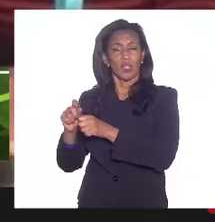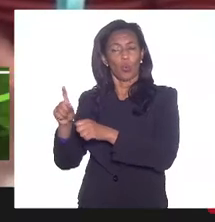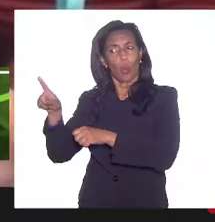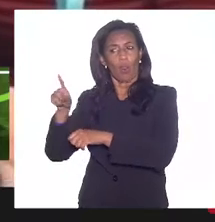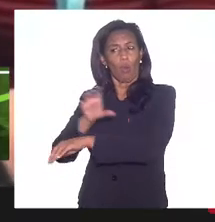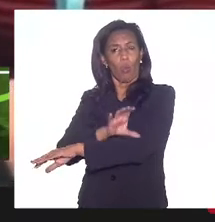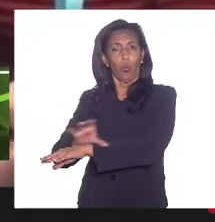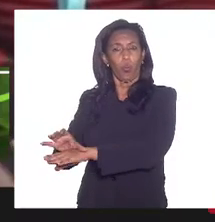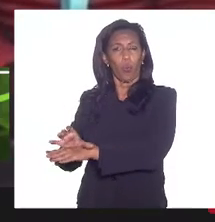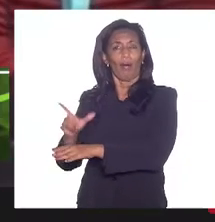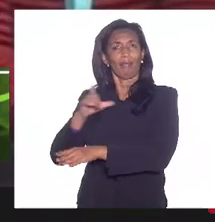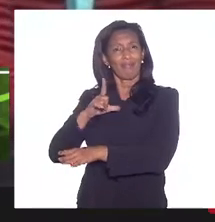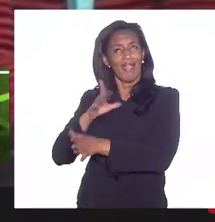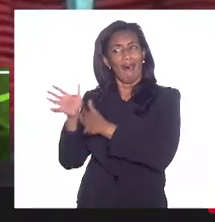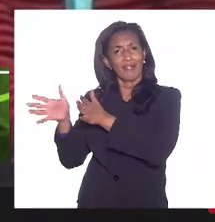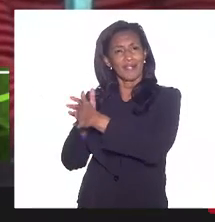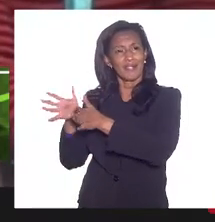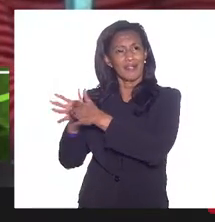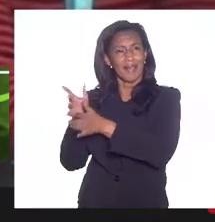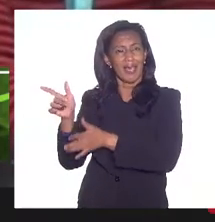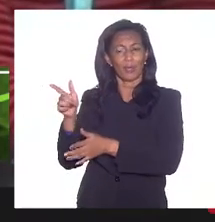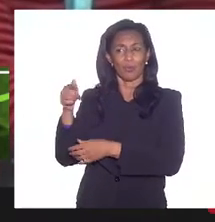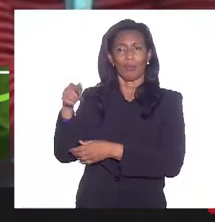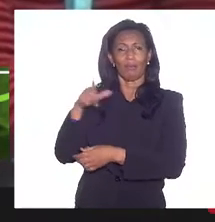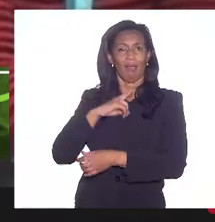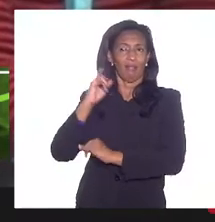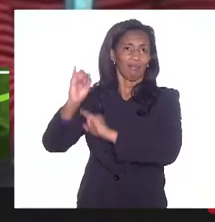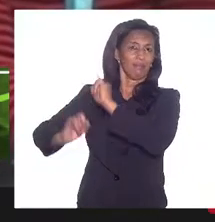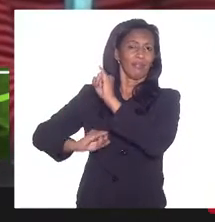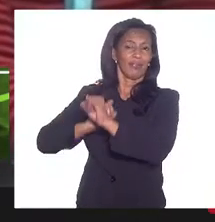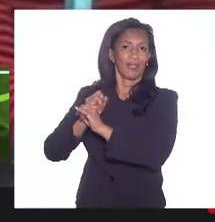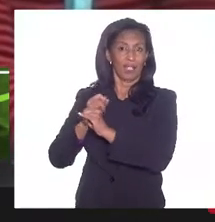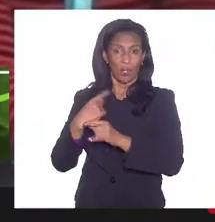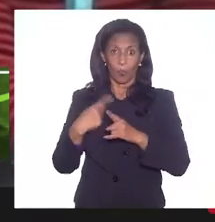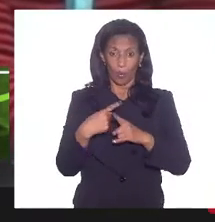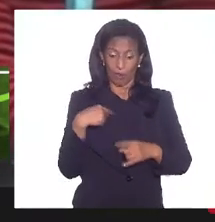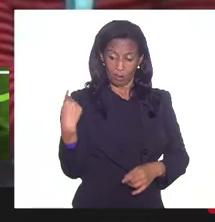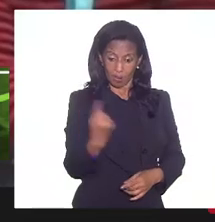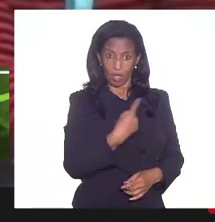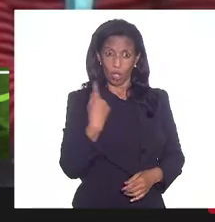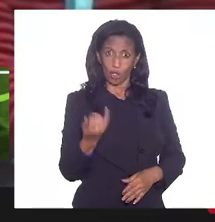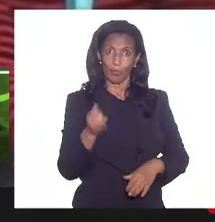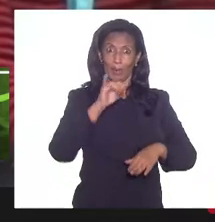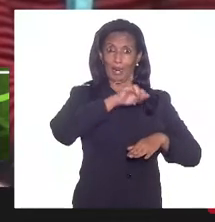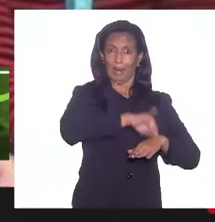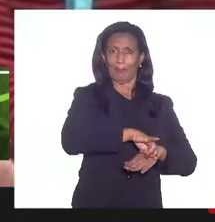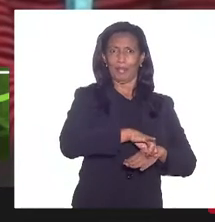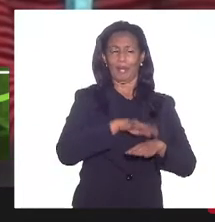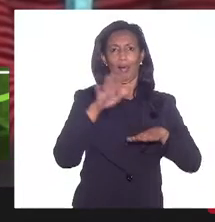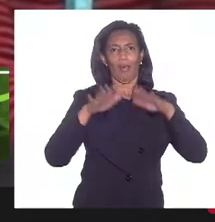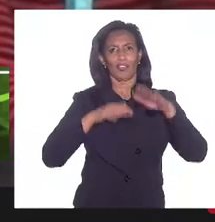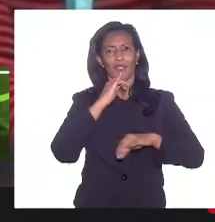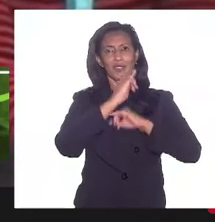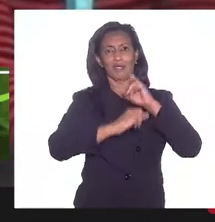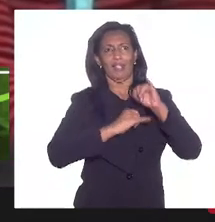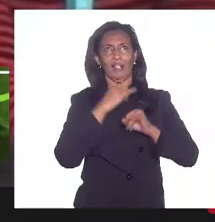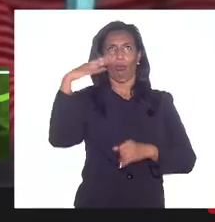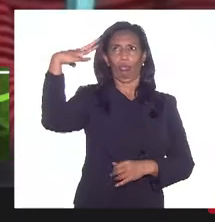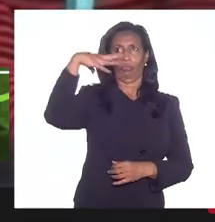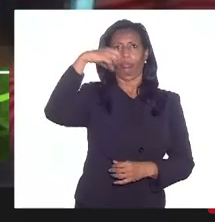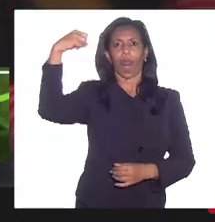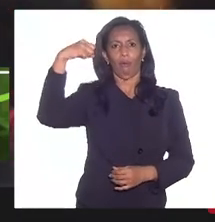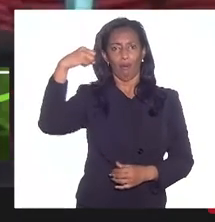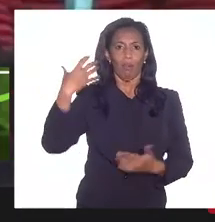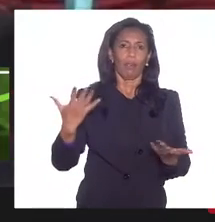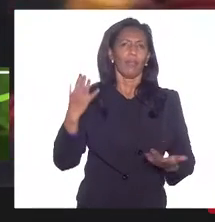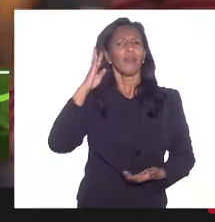exatamente o acesso à internet porque até nós que estamos na capital de vez em quando ela nos deixa na mão imagina